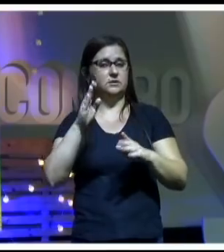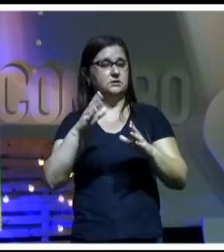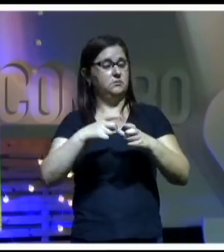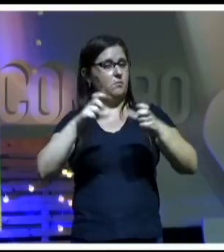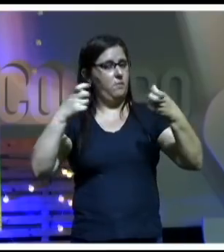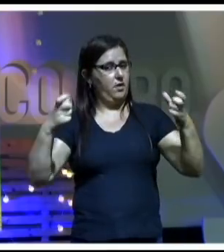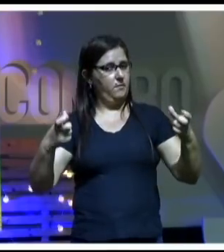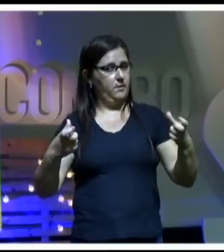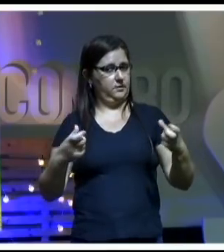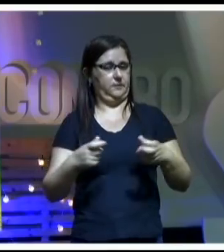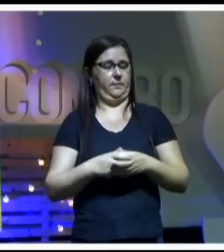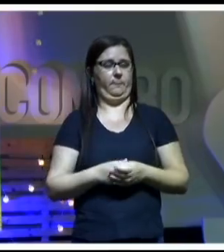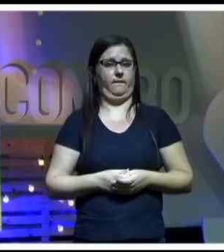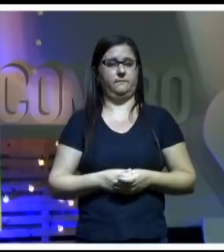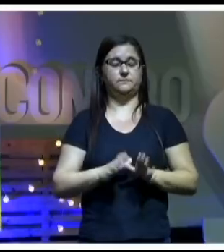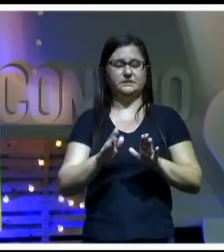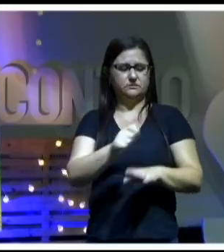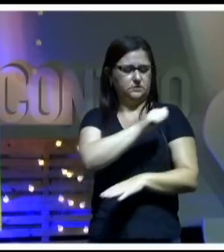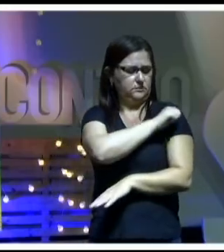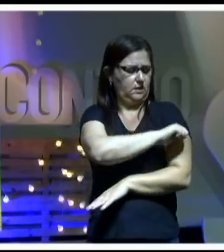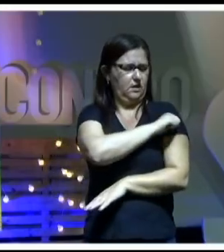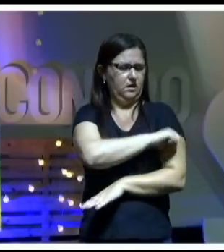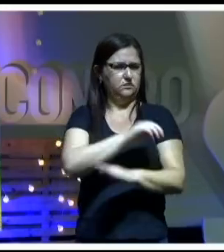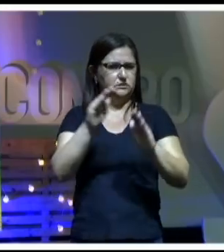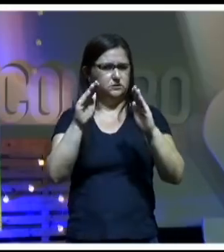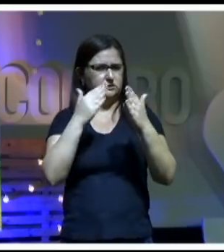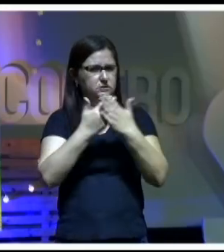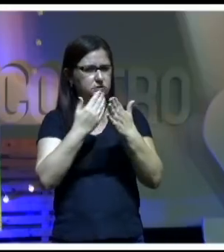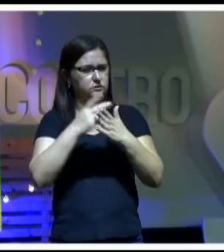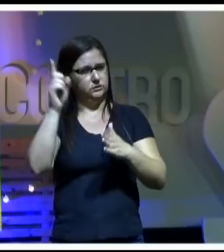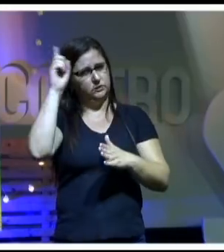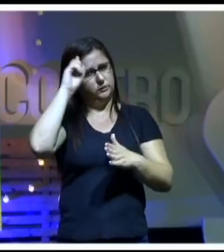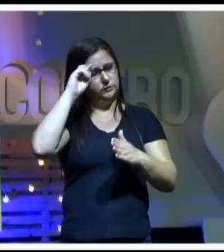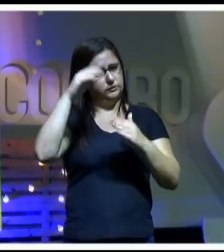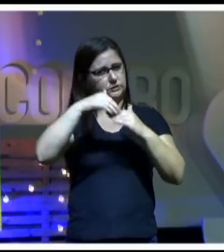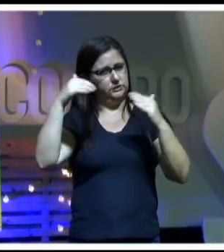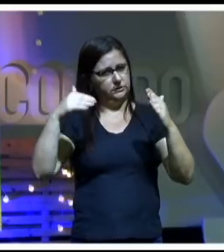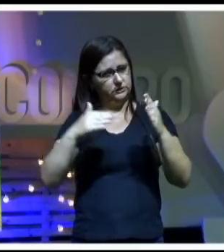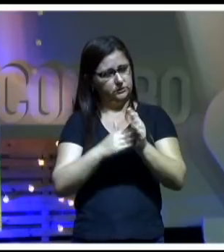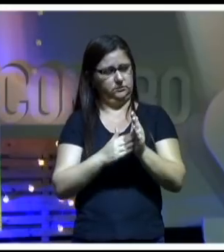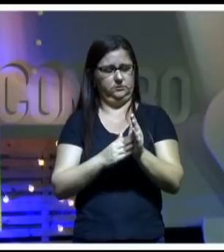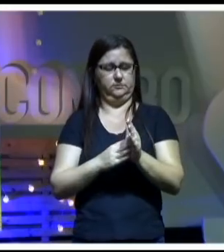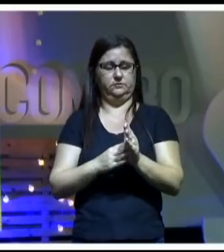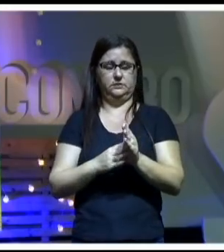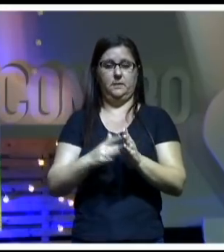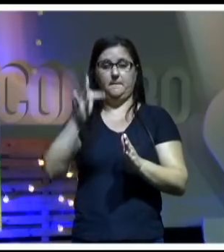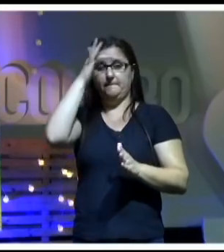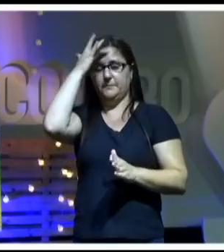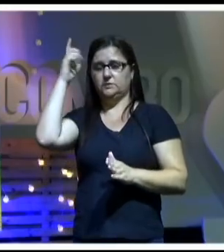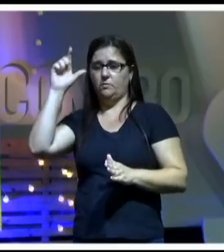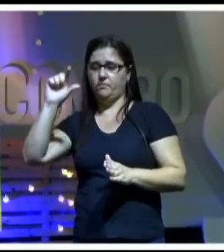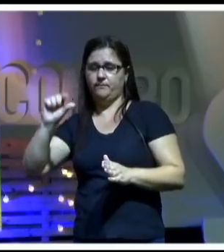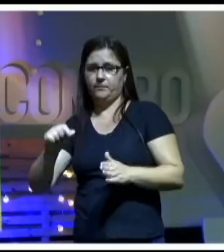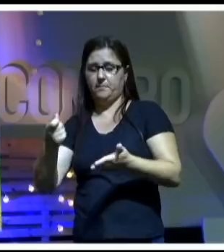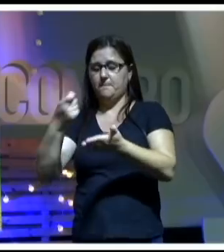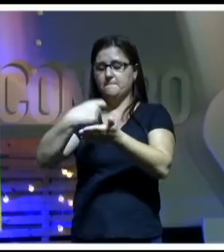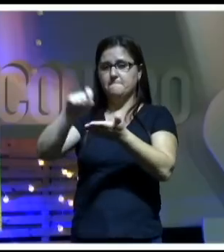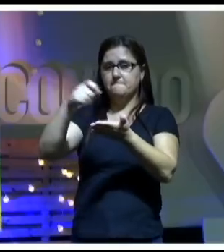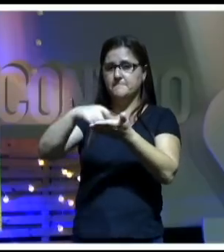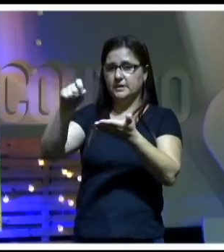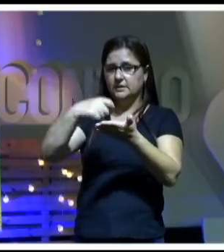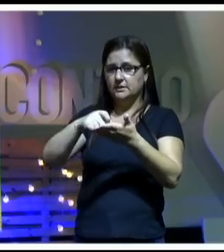nós embora o número de alunos em tempo integral nos principais locais do furto tenha diminuído a matrícula nas aulas online